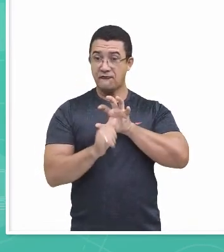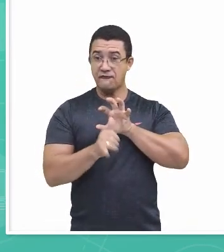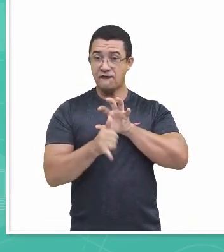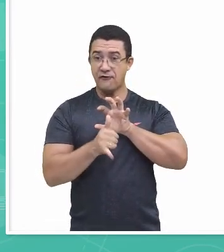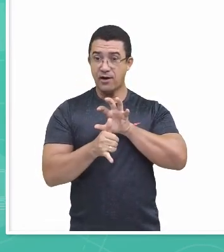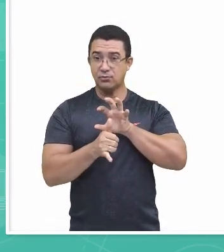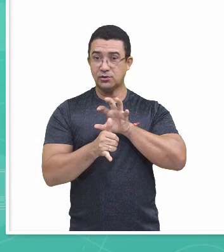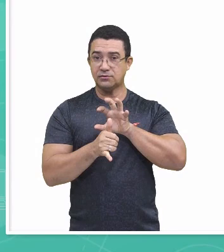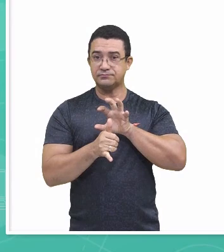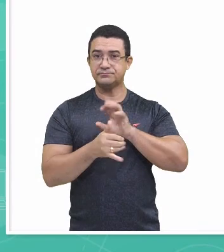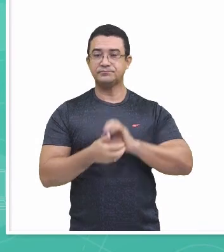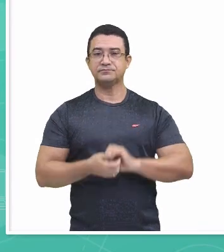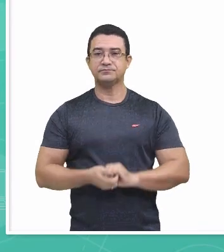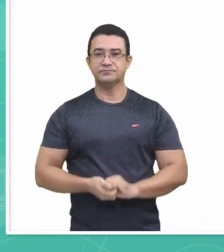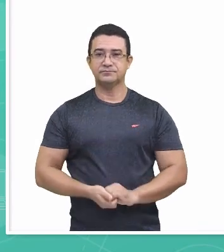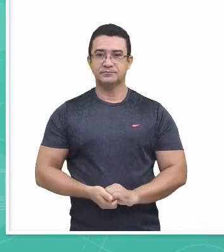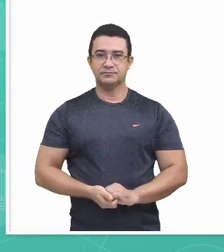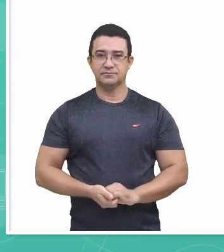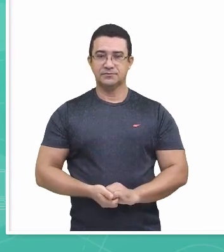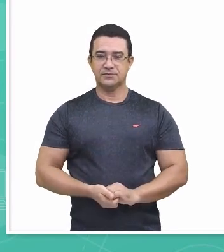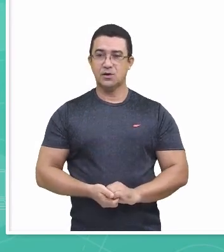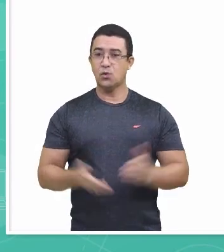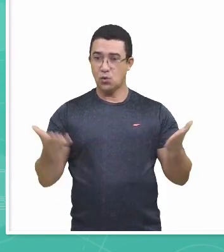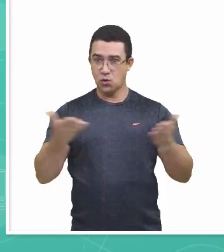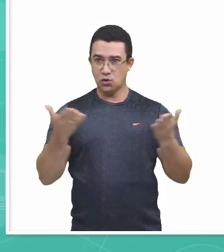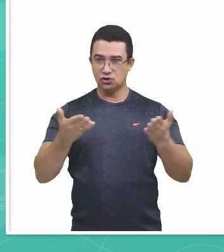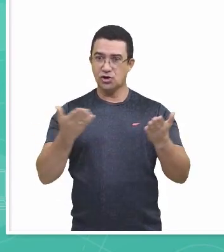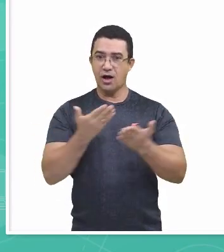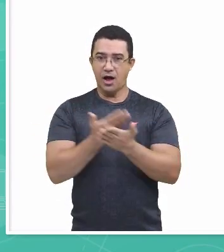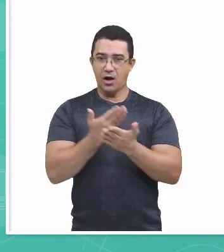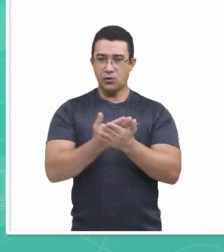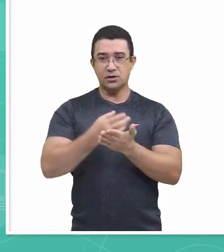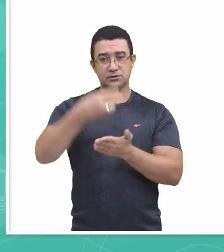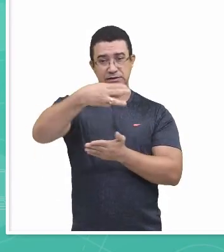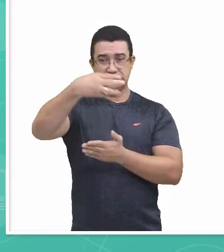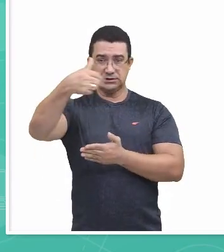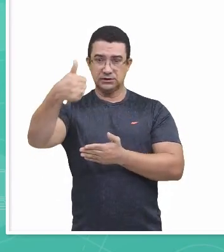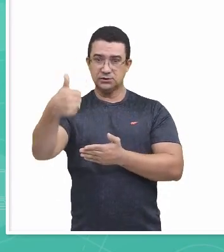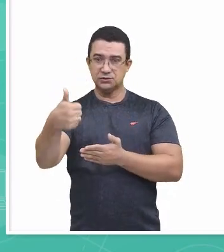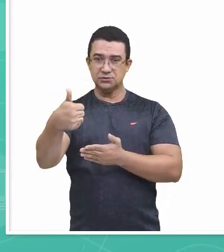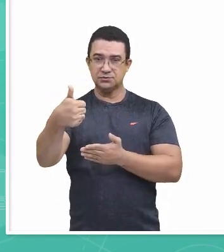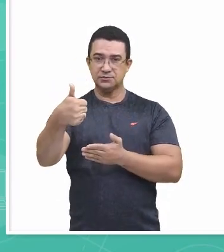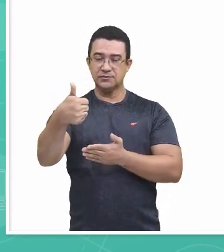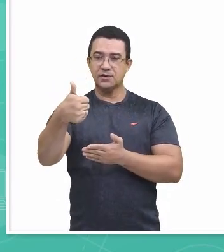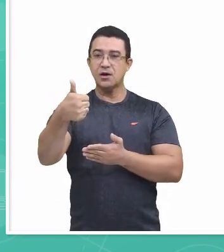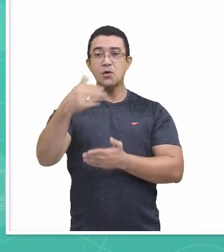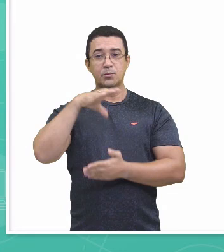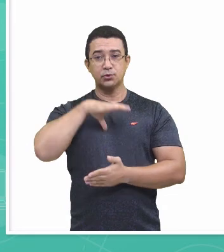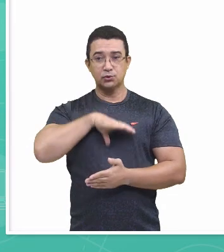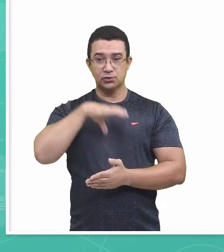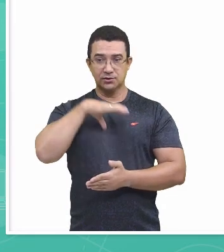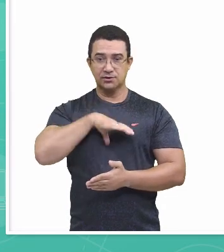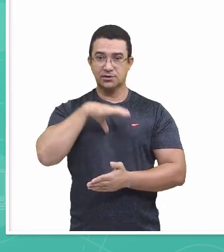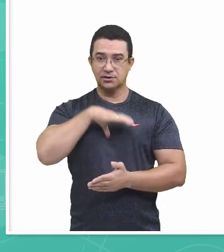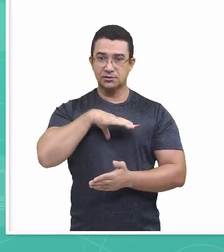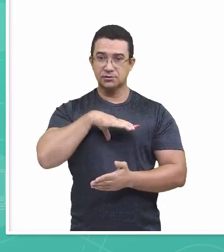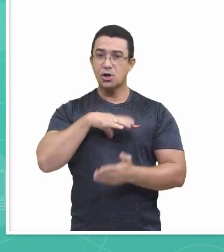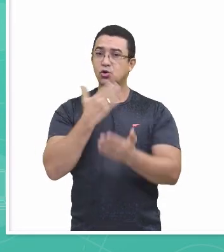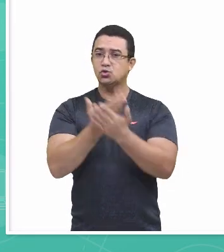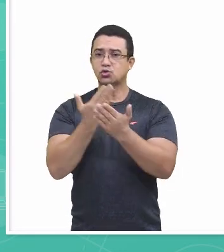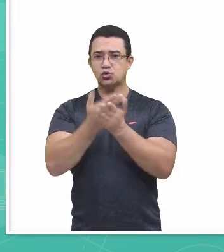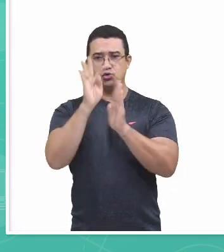Muito bem. Aula de hoje, olha só, observe aí. Aula 31, língua portuguesa,